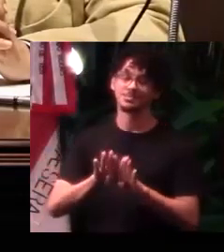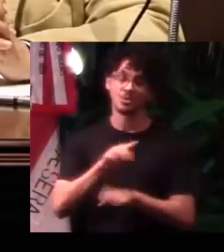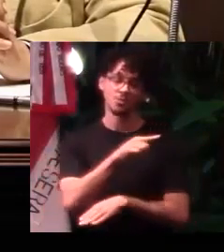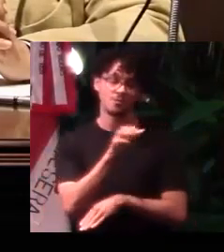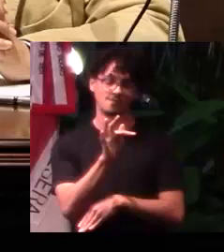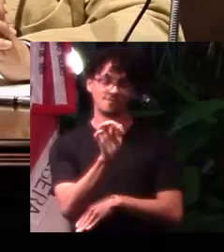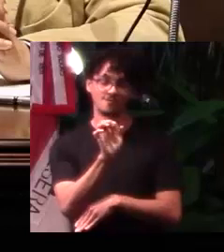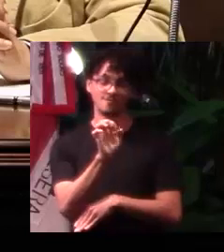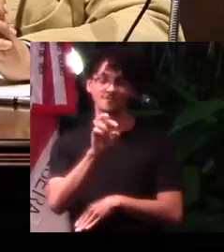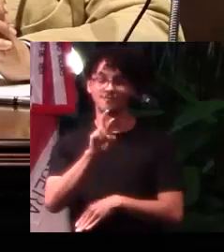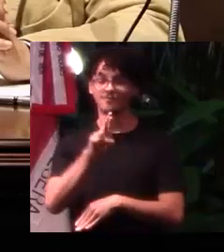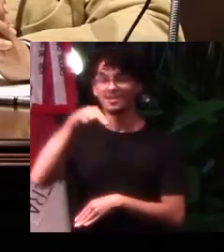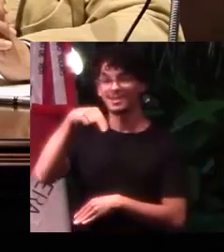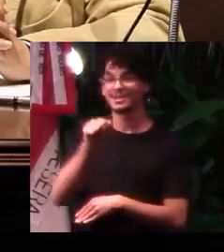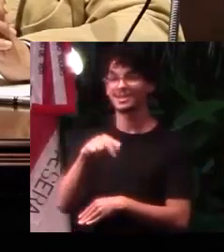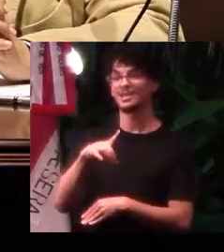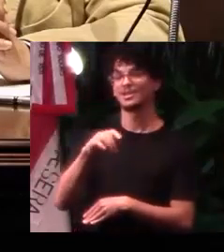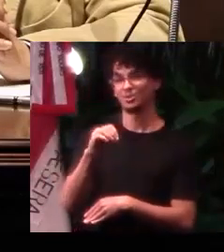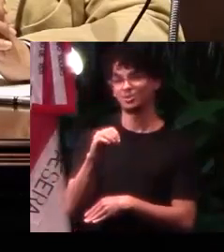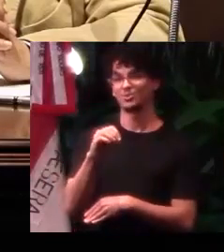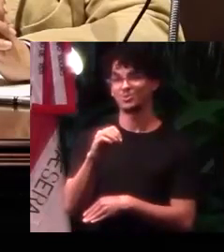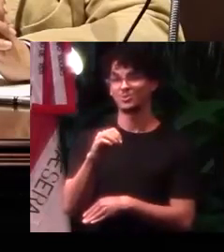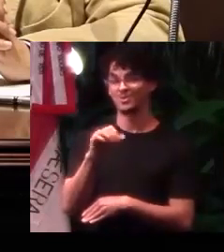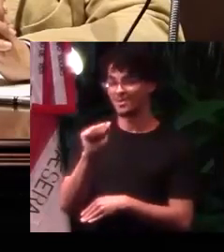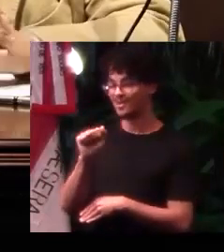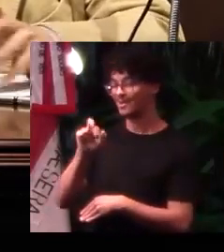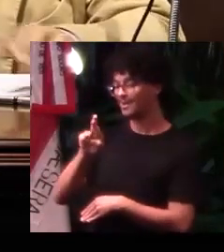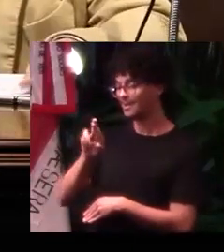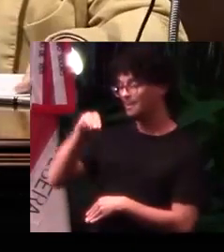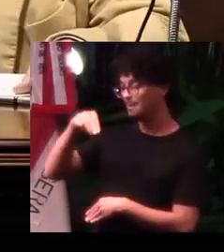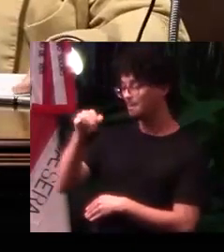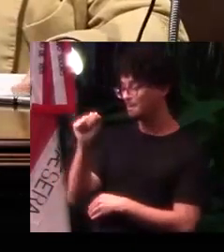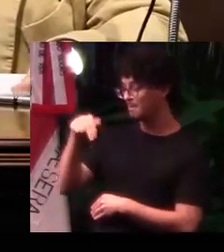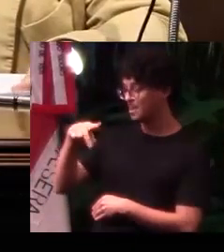Fernando Armando Ribeiro é a pessoa ideal